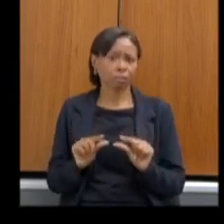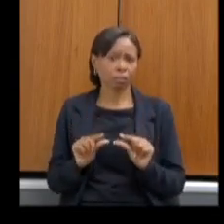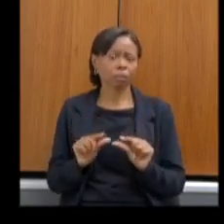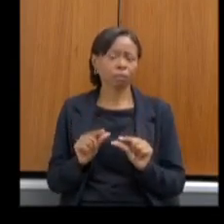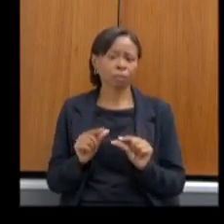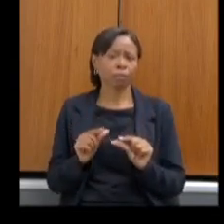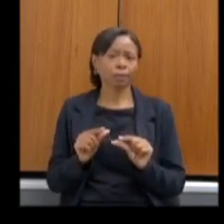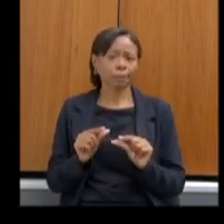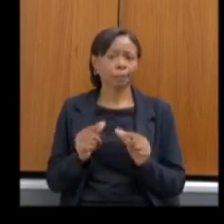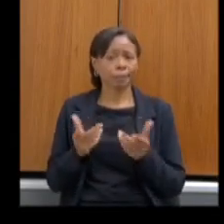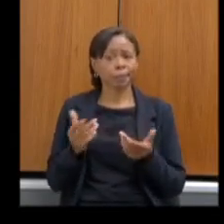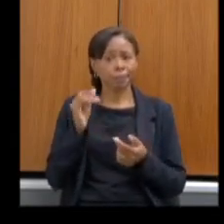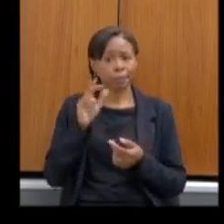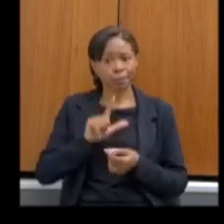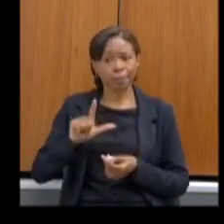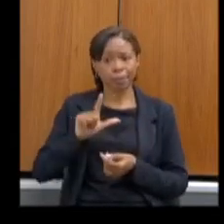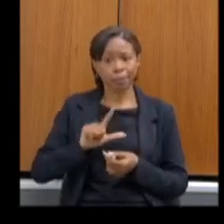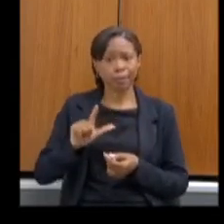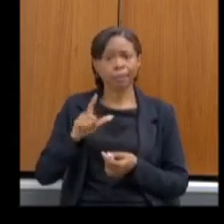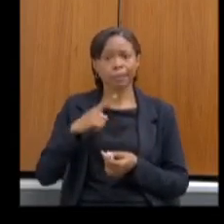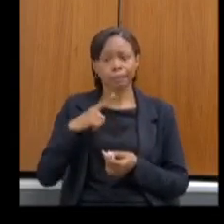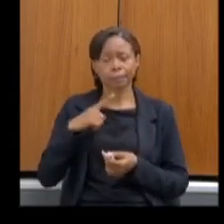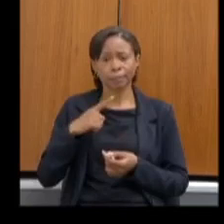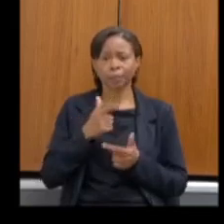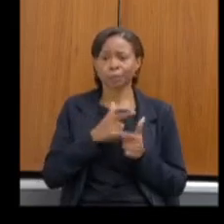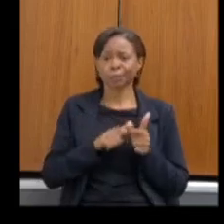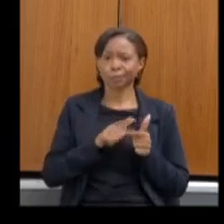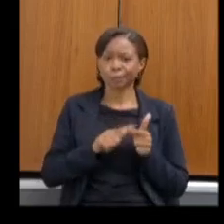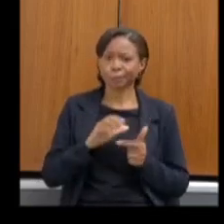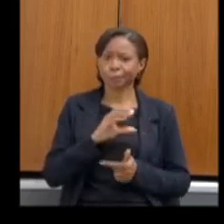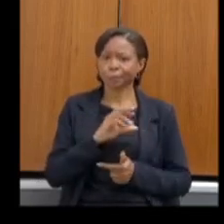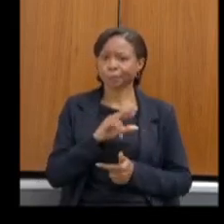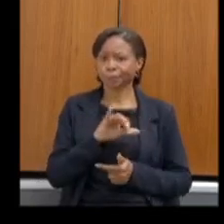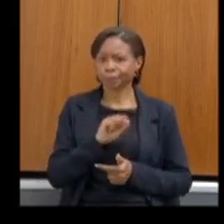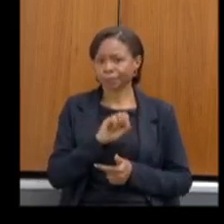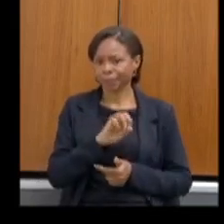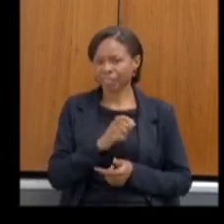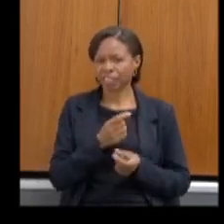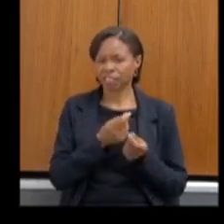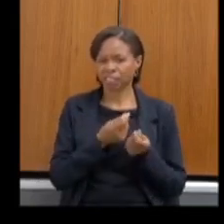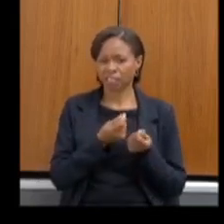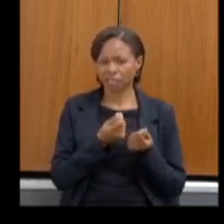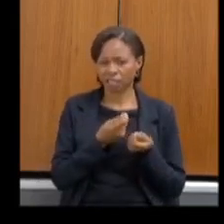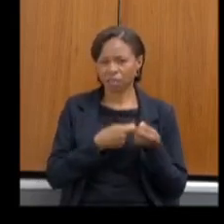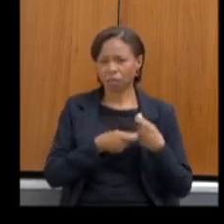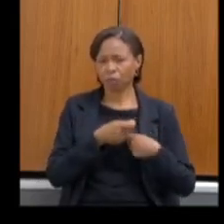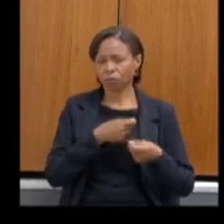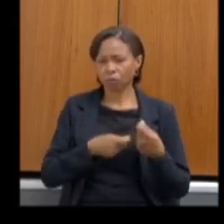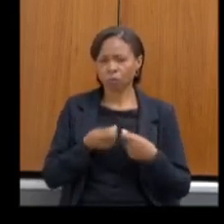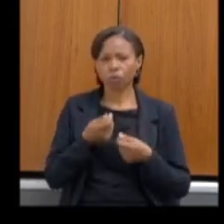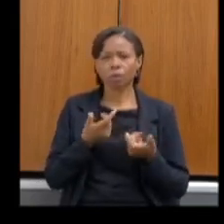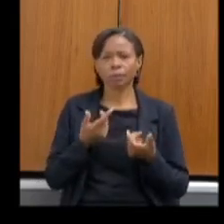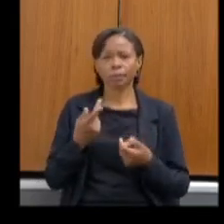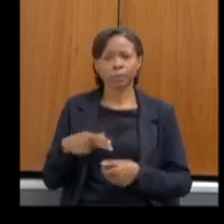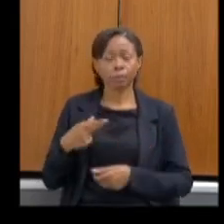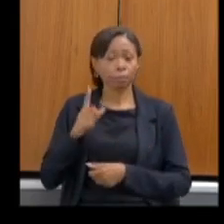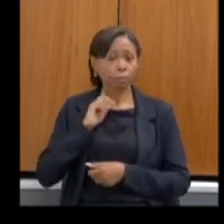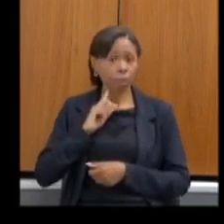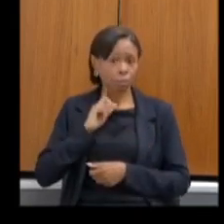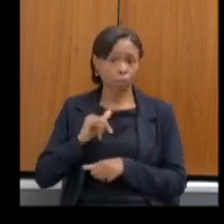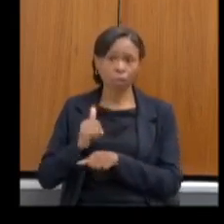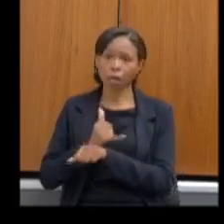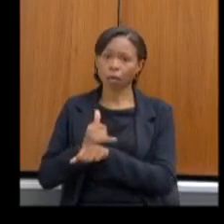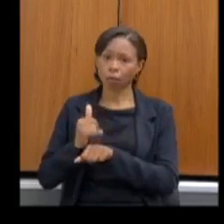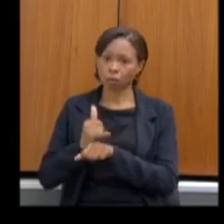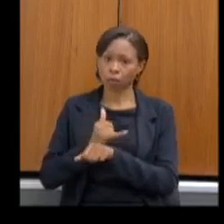crise Economy Preto clássico da moda meninas felizmente é conta com as medidas